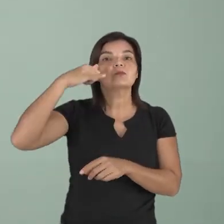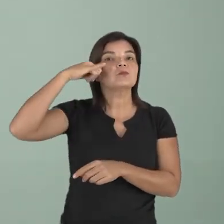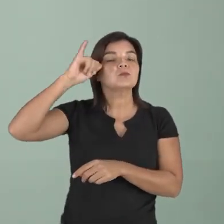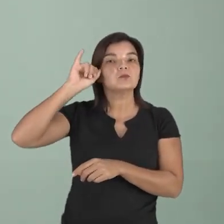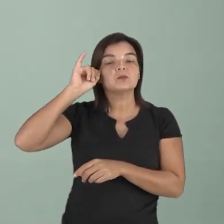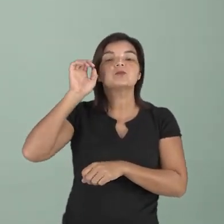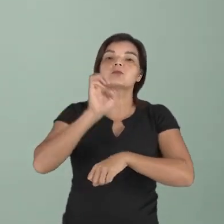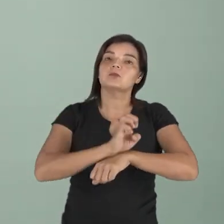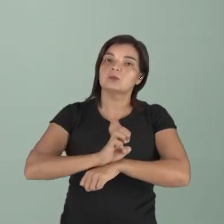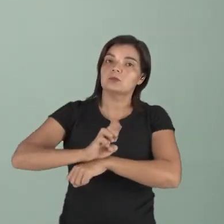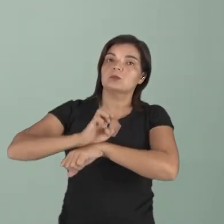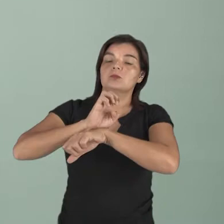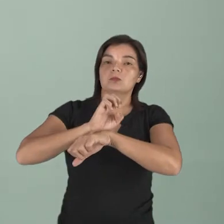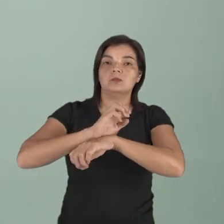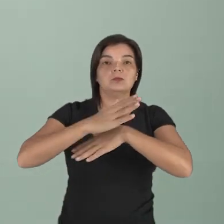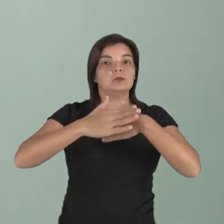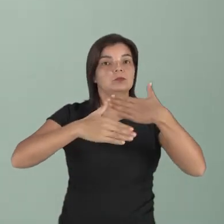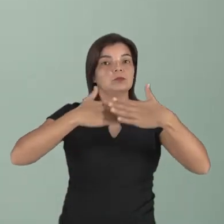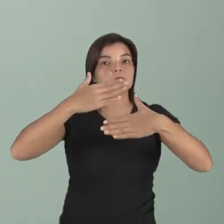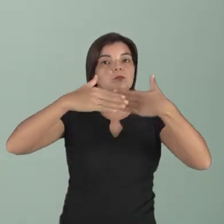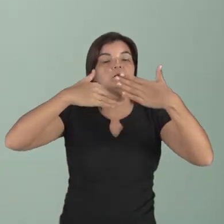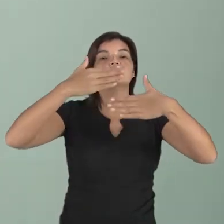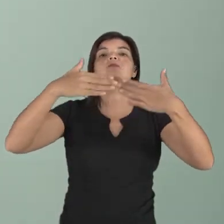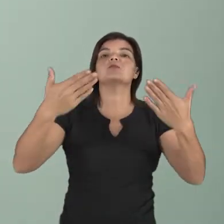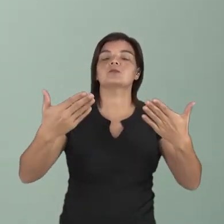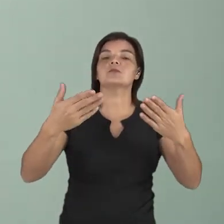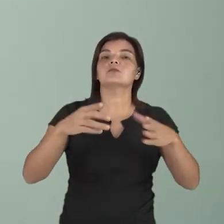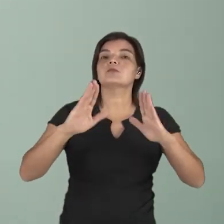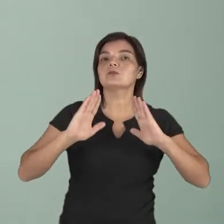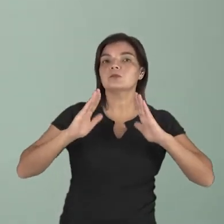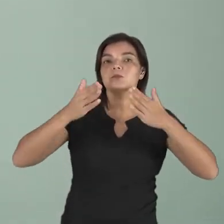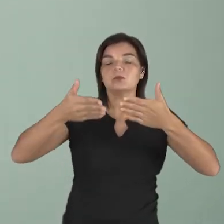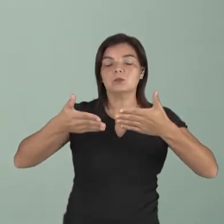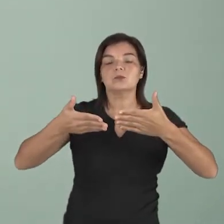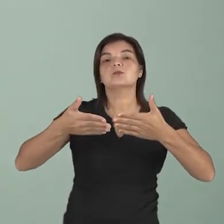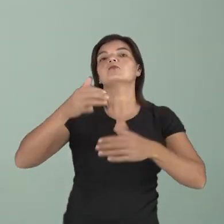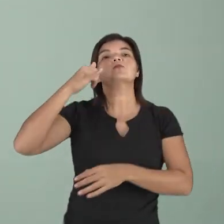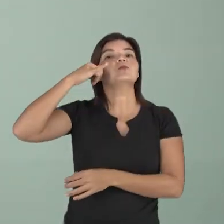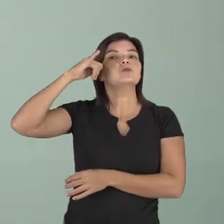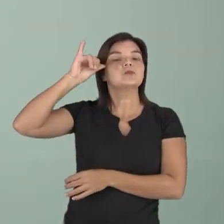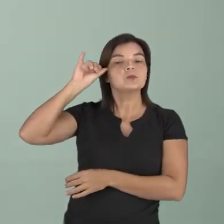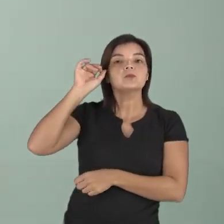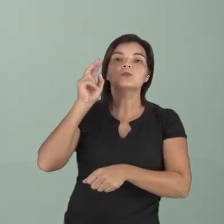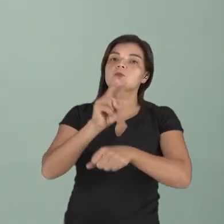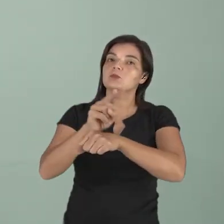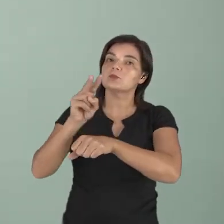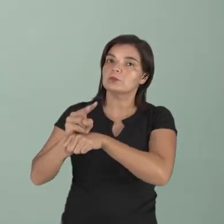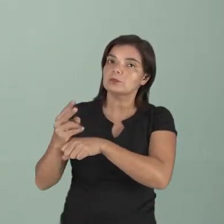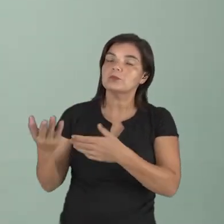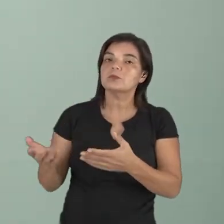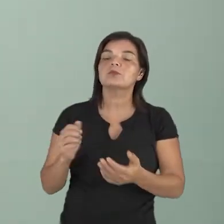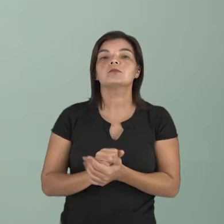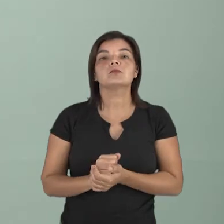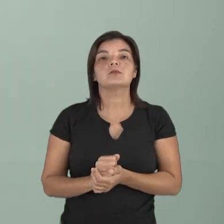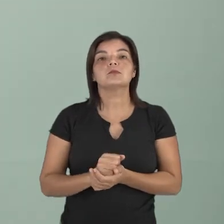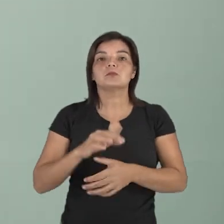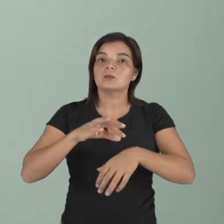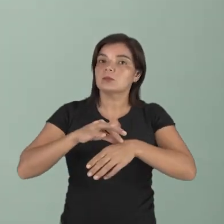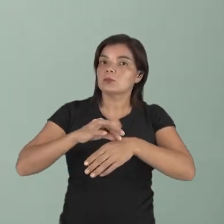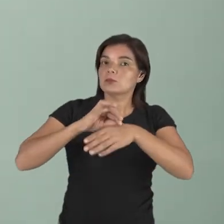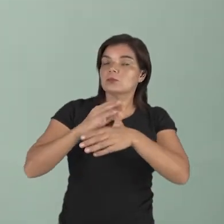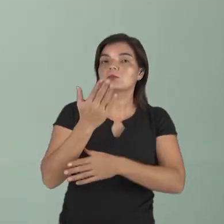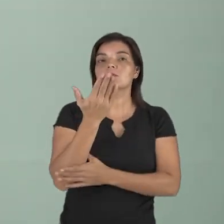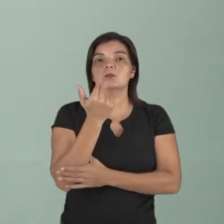nosso estado começa a crescer com esse intuito de produção de gado para, enfim, gerar